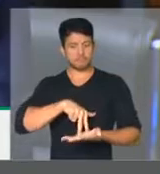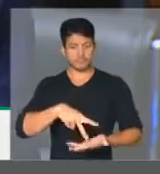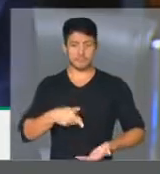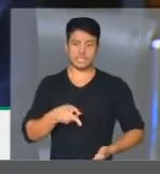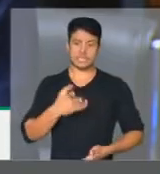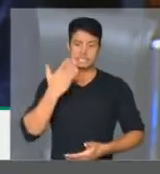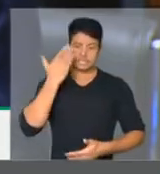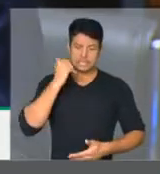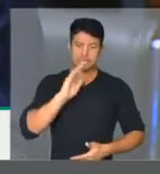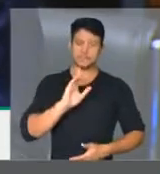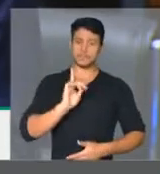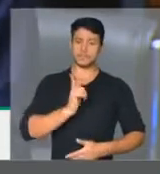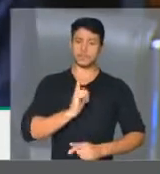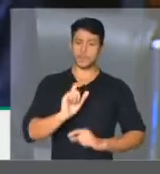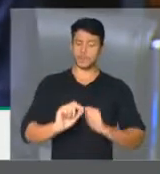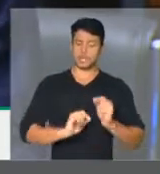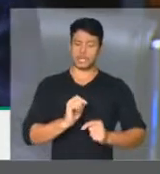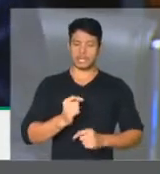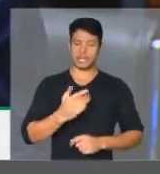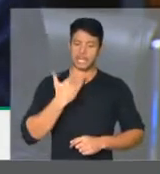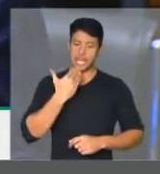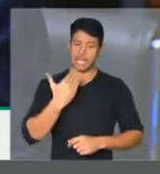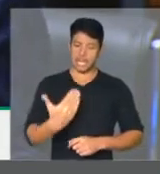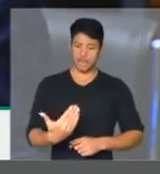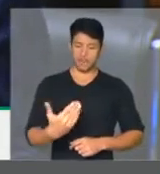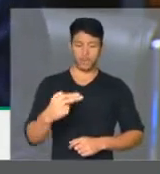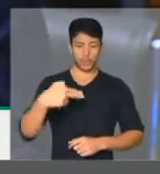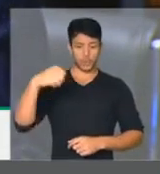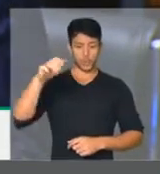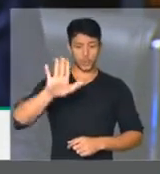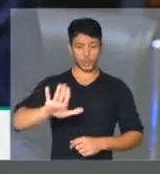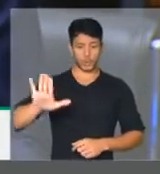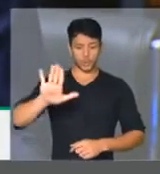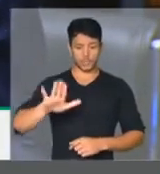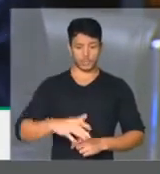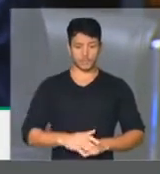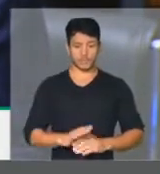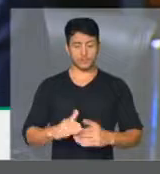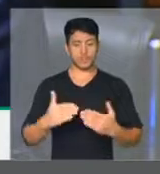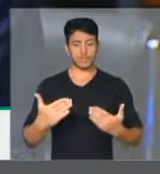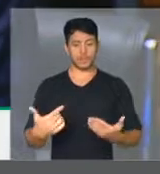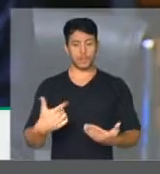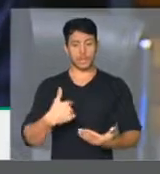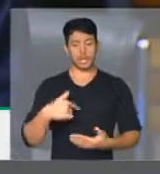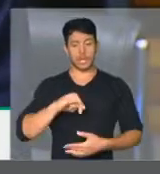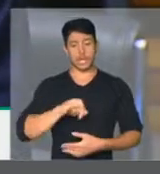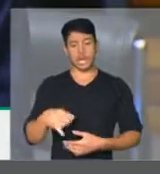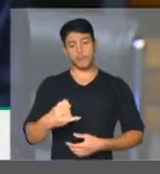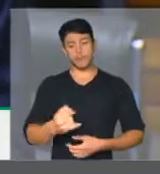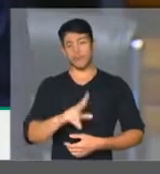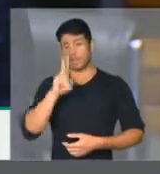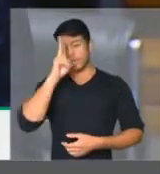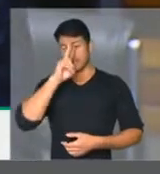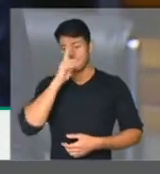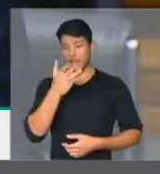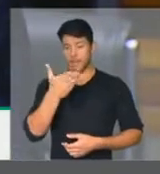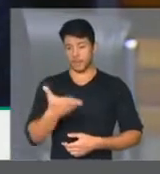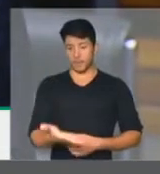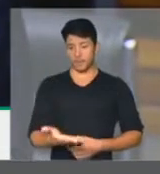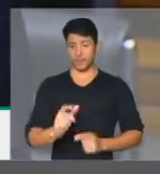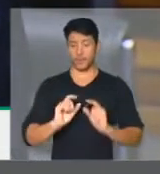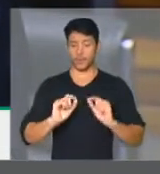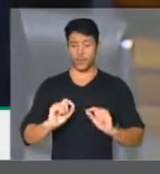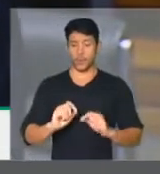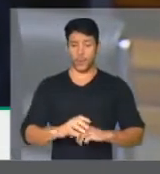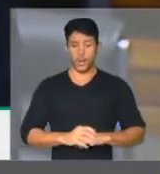como bandeira inarredável a defesa do Nordeste. Quero dizer que o que Vossa Excelência disse